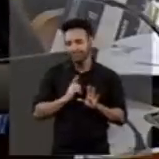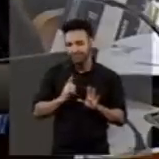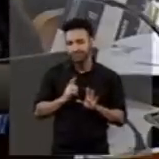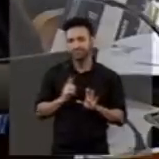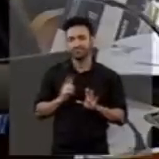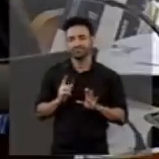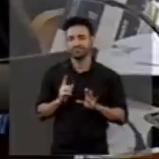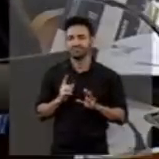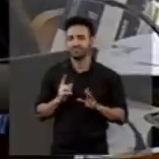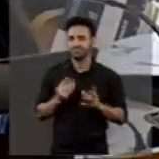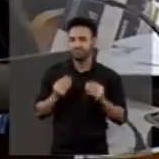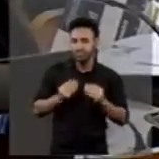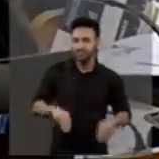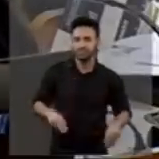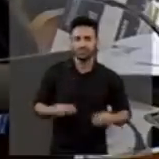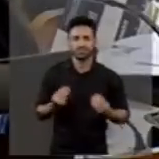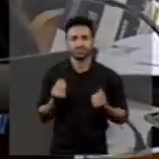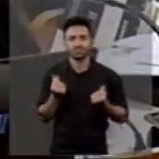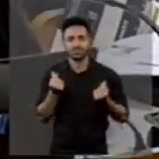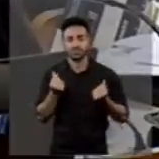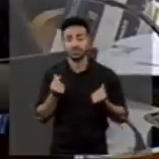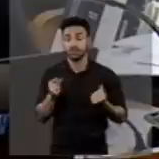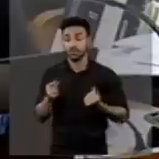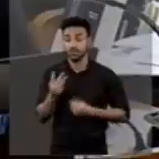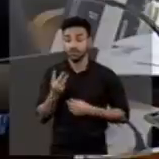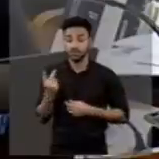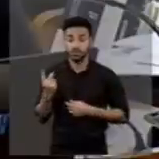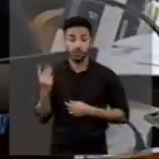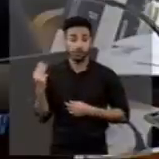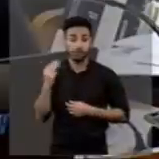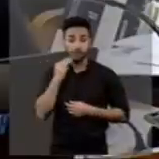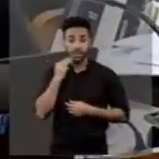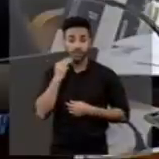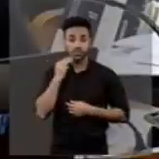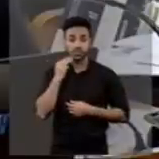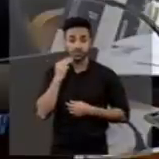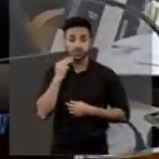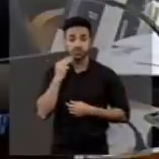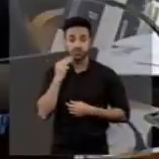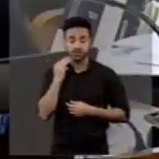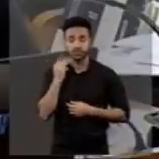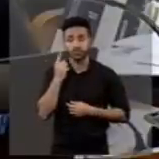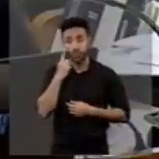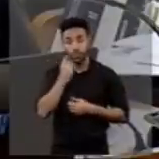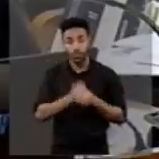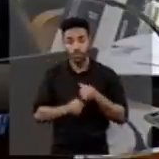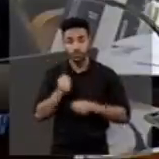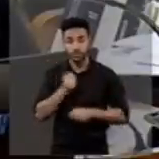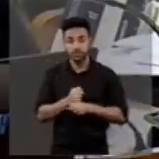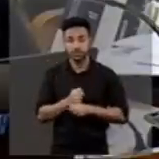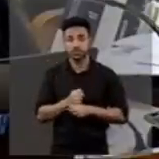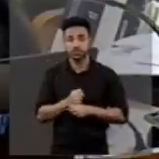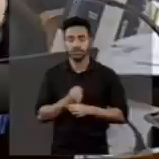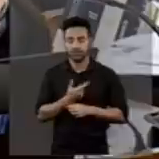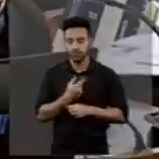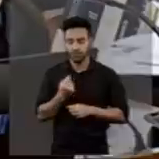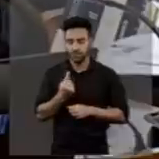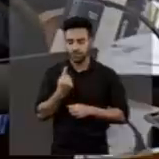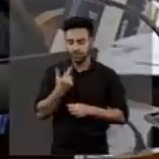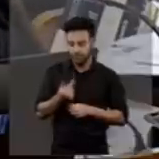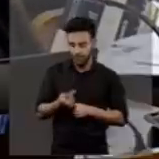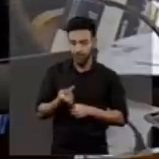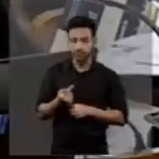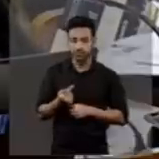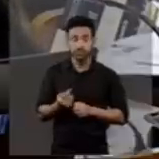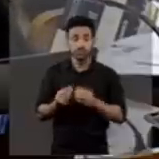relação a esse mercado de 31 bilhões por ano. O ano passado, o ano de 2017, fechou